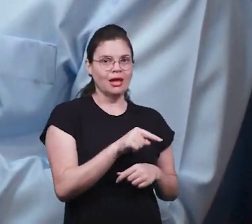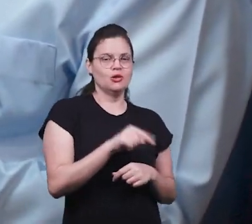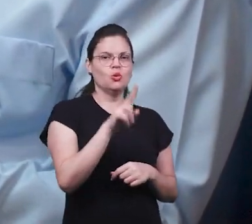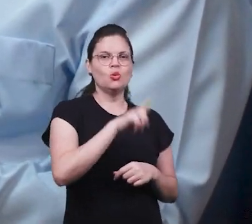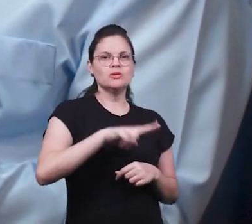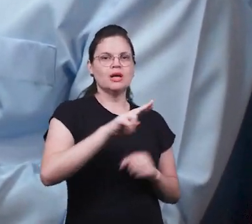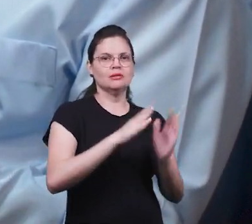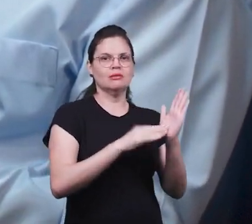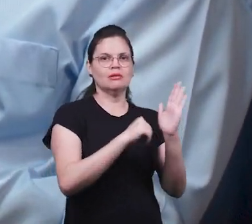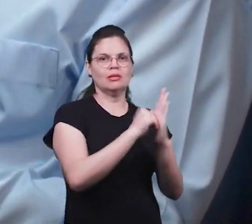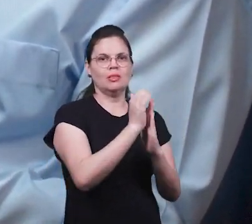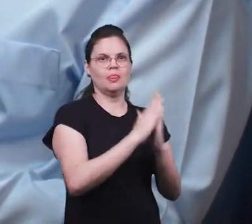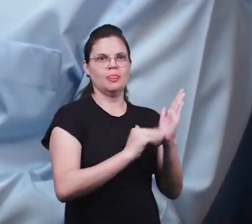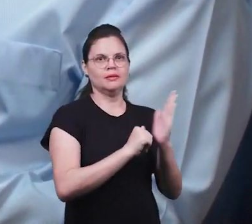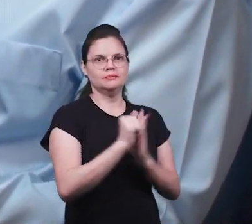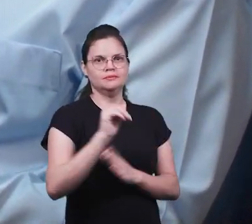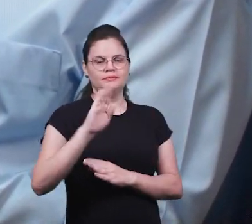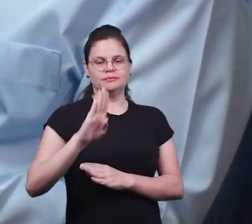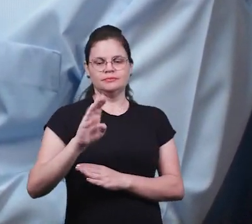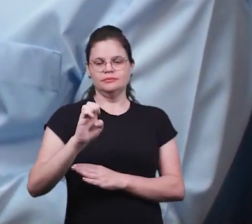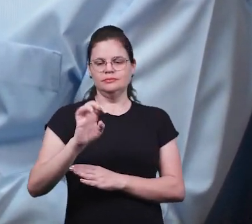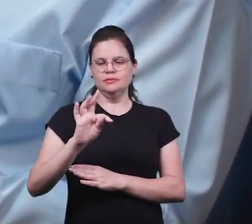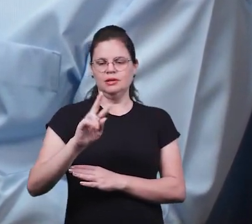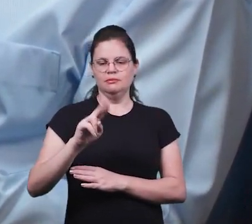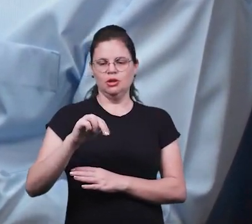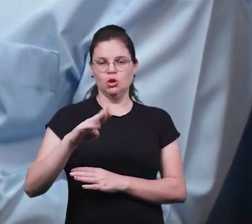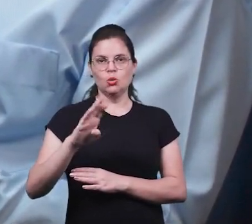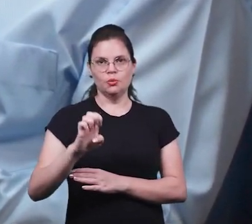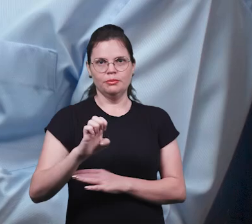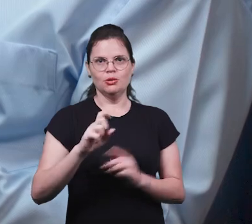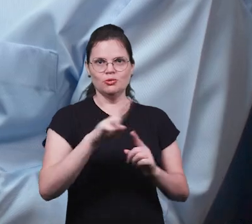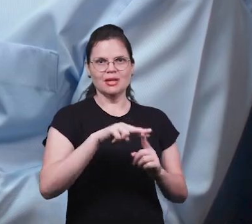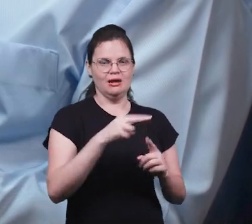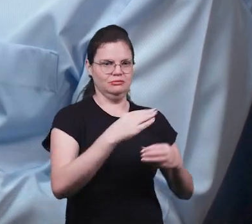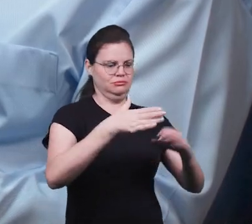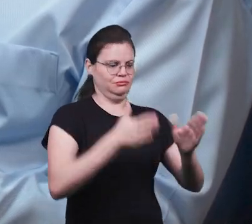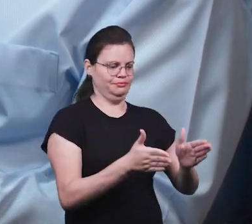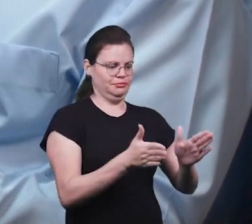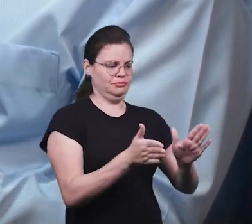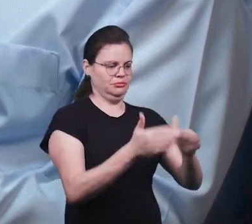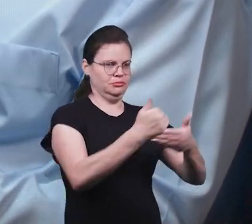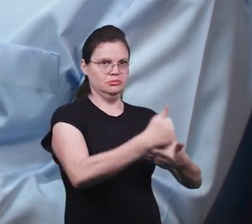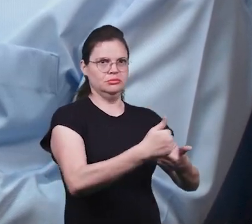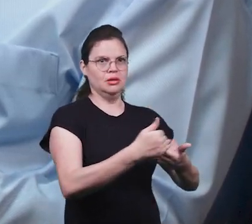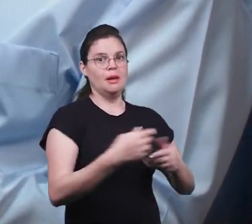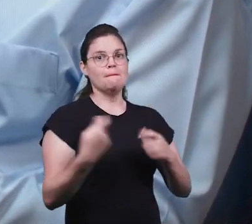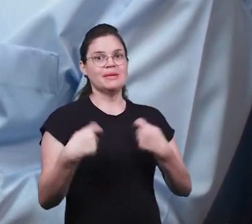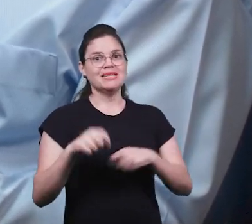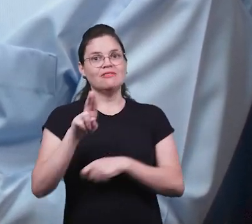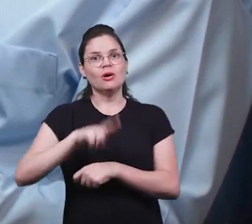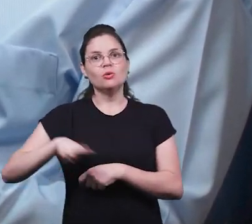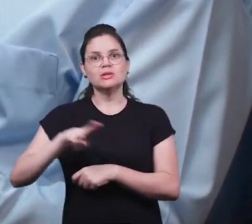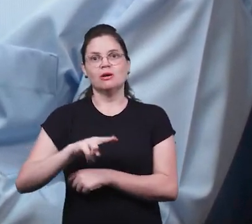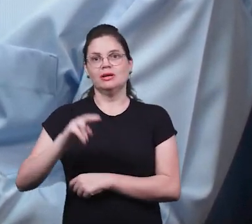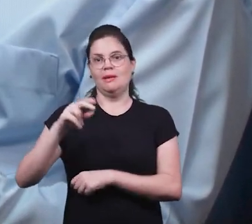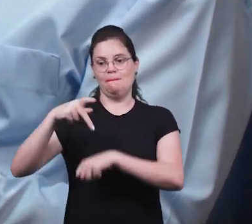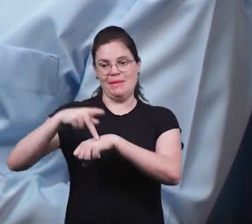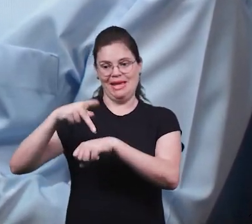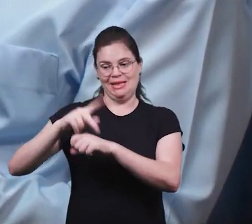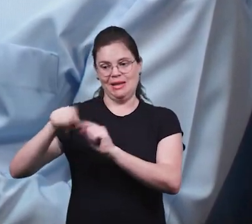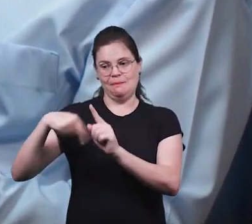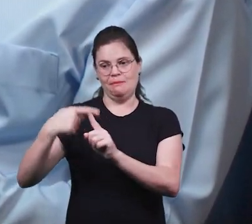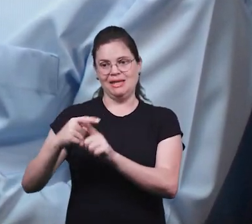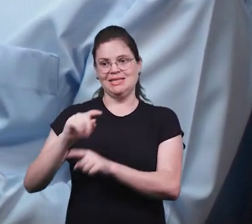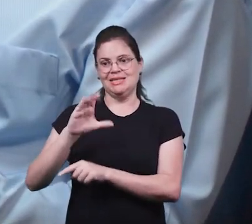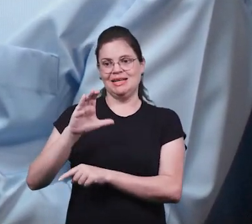construção era cal. Você vê isso lá escrito lá em Gênesis, né? Tá lá. Era cal que era para usar, era pedra e cal. O homem,